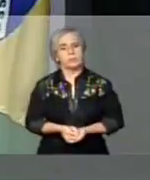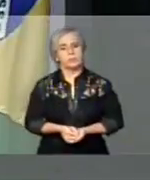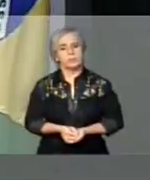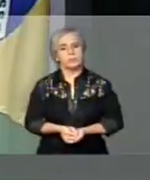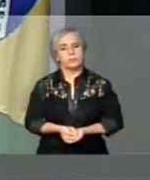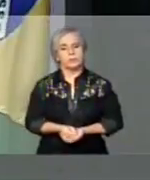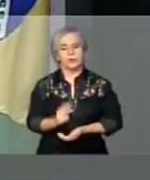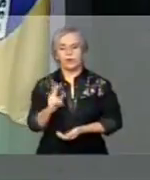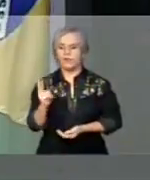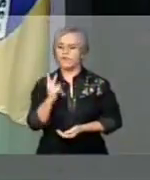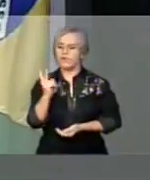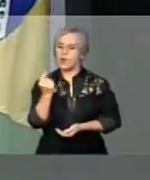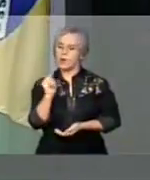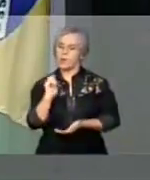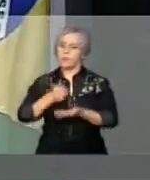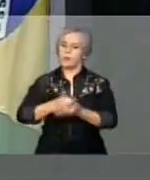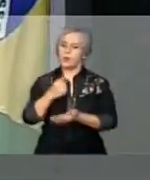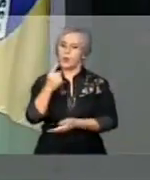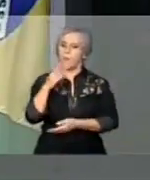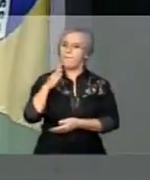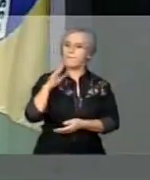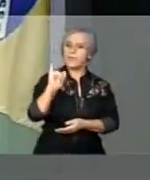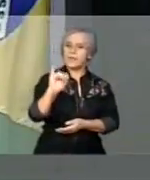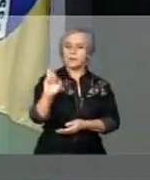um valor de depósito de R$1 bilhão,